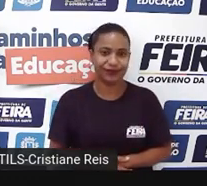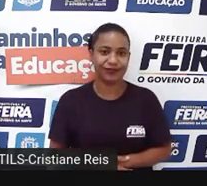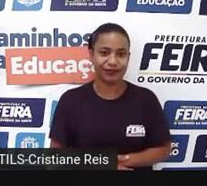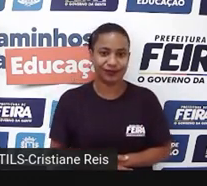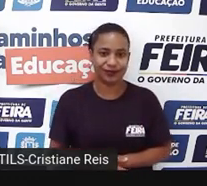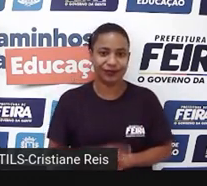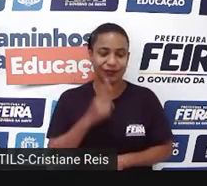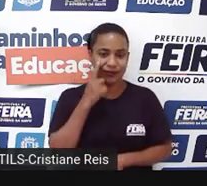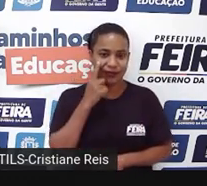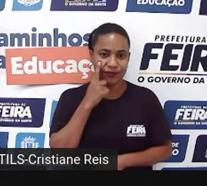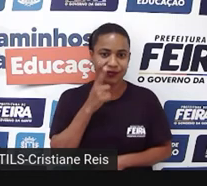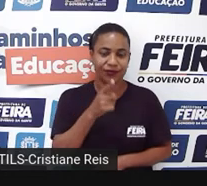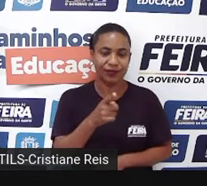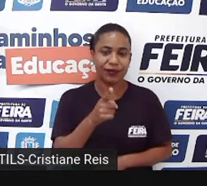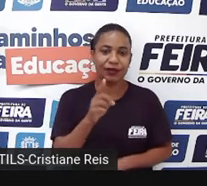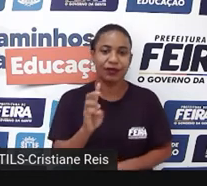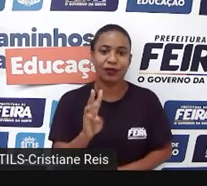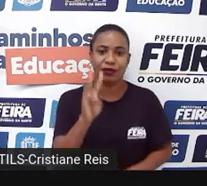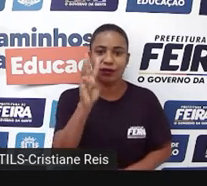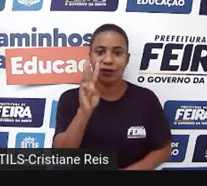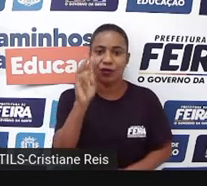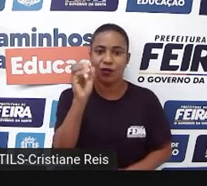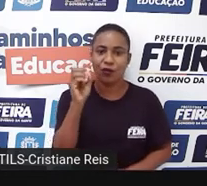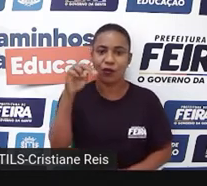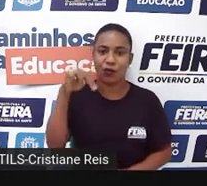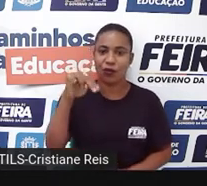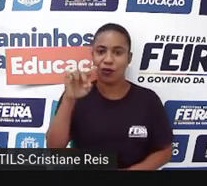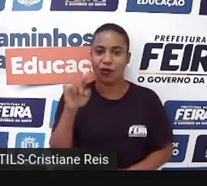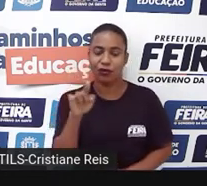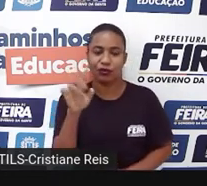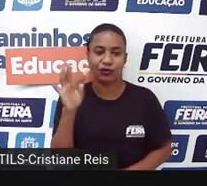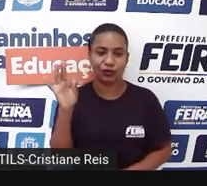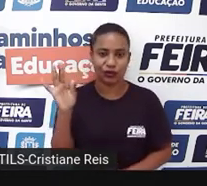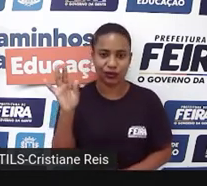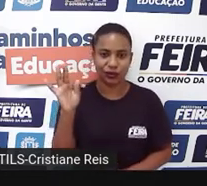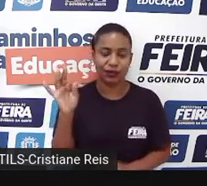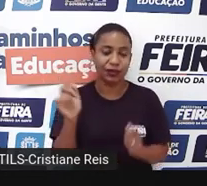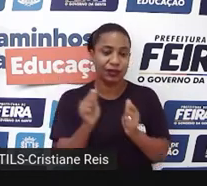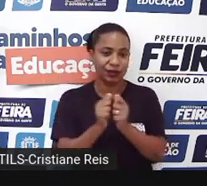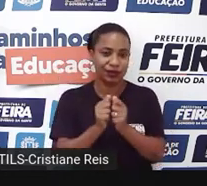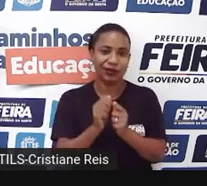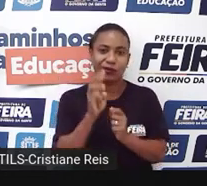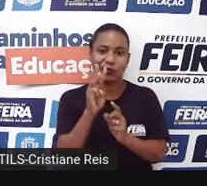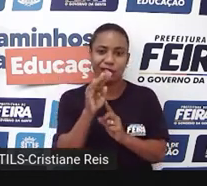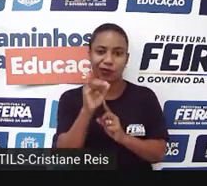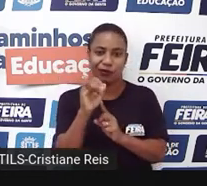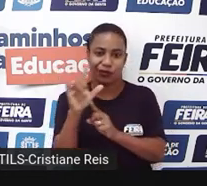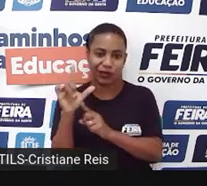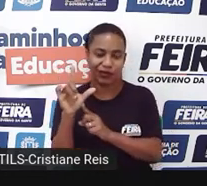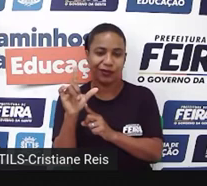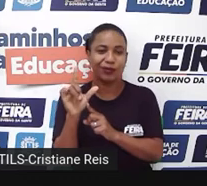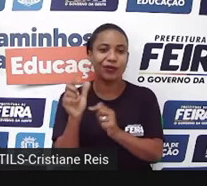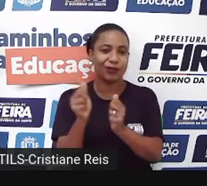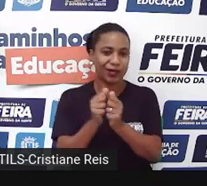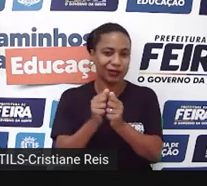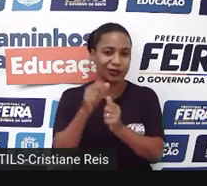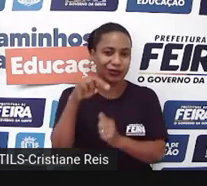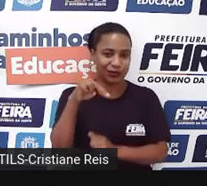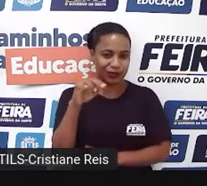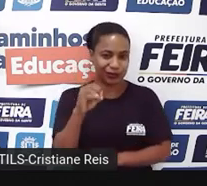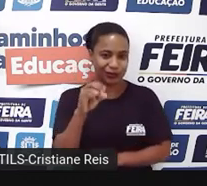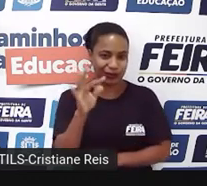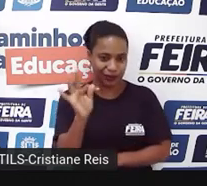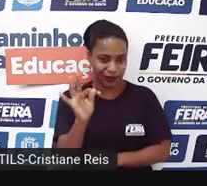gente pode utilizar a expressão want, que é a combinação de will mais not. Ok,